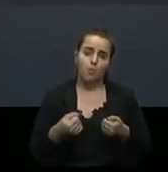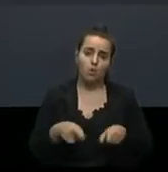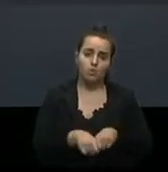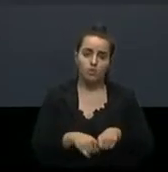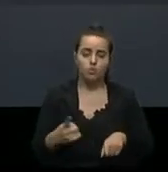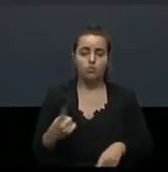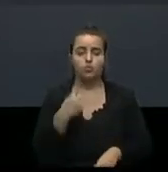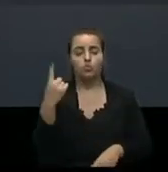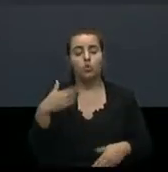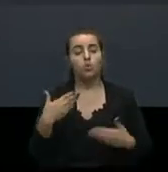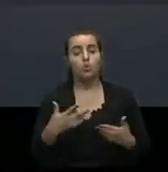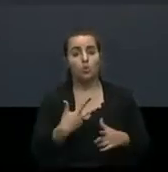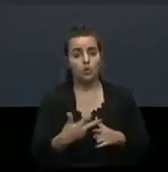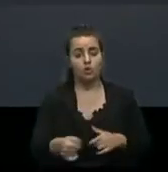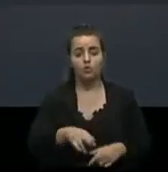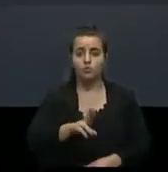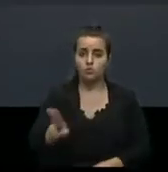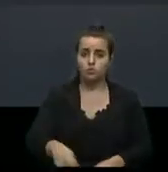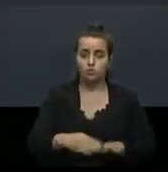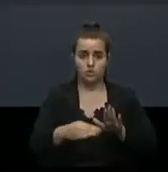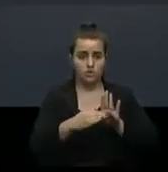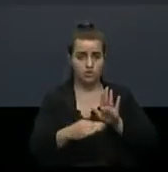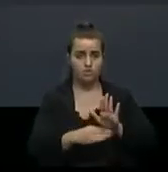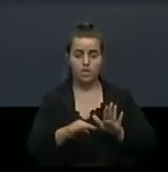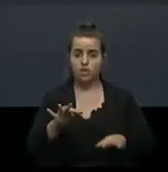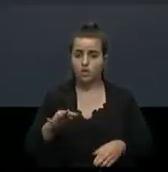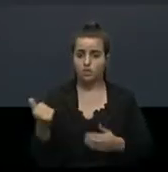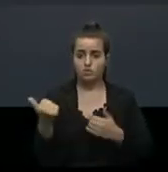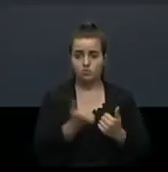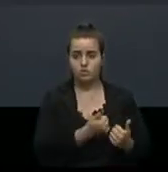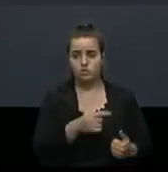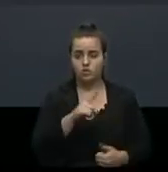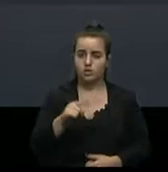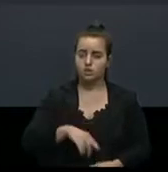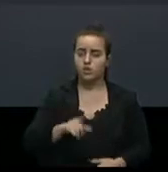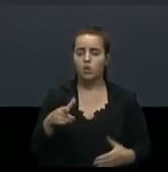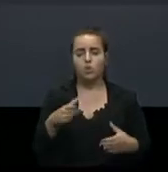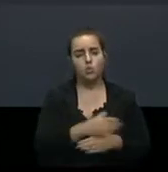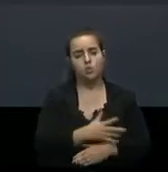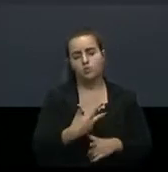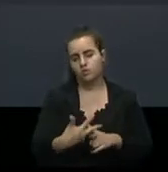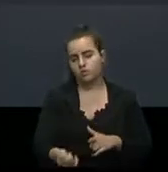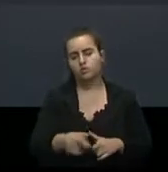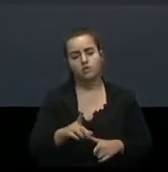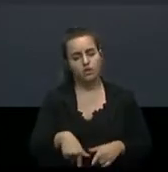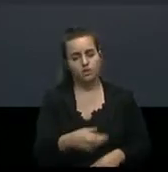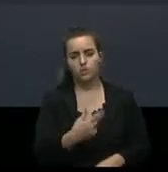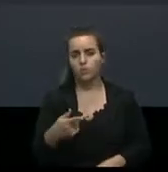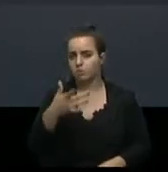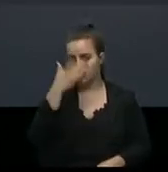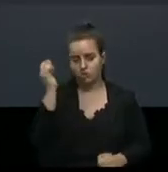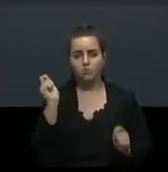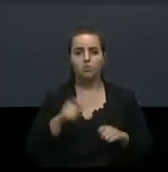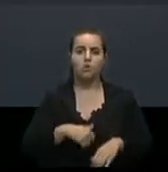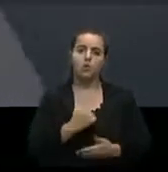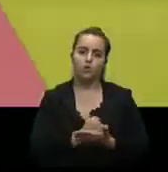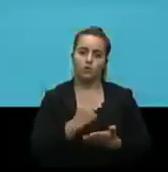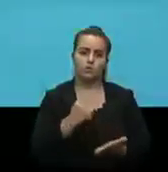solução? Usar a tabela T em vez da tabela Z? A conclusão foi a mesma. Os funcionários poderiam ser